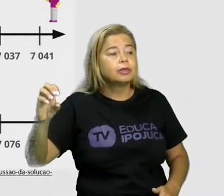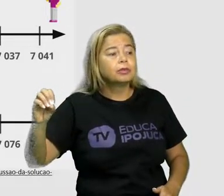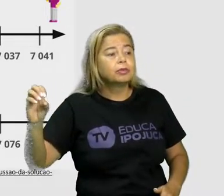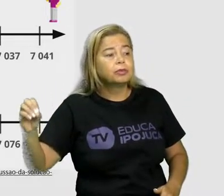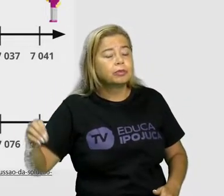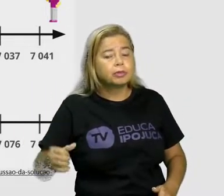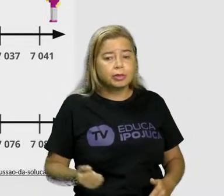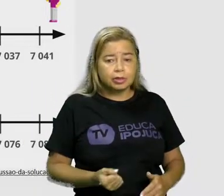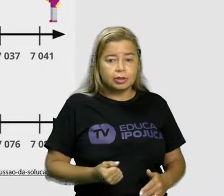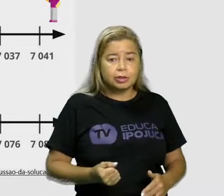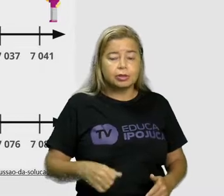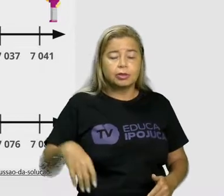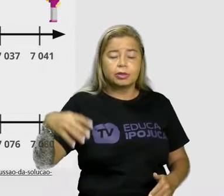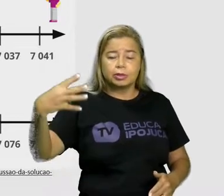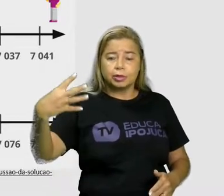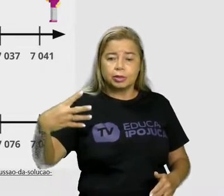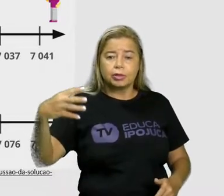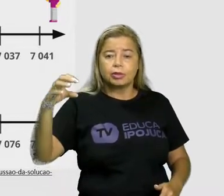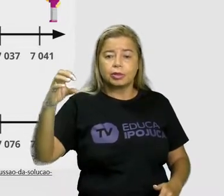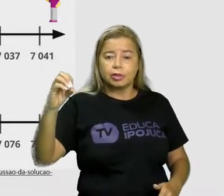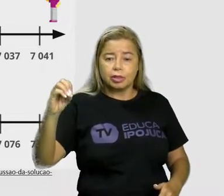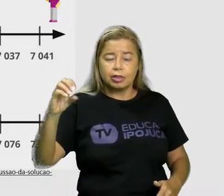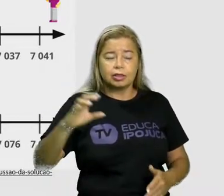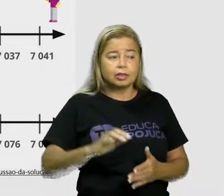reta. 7.040,